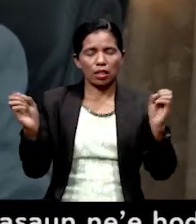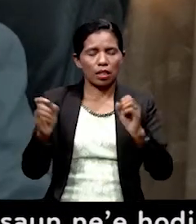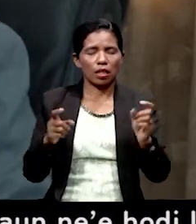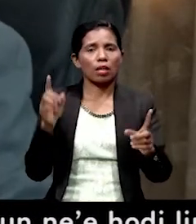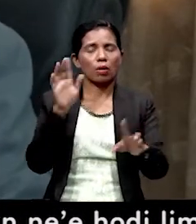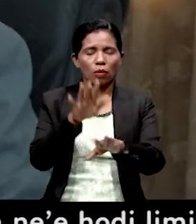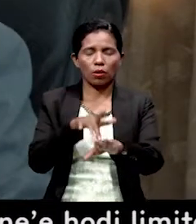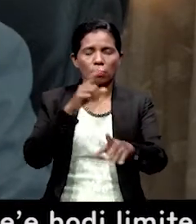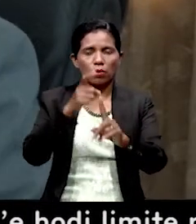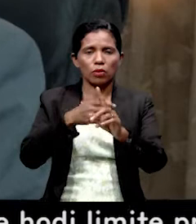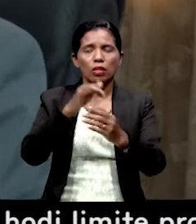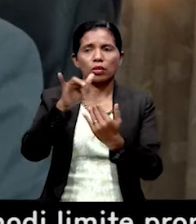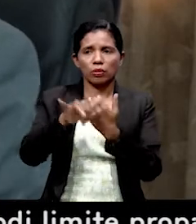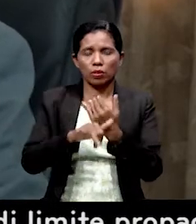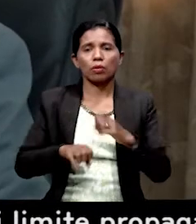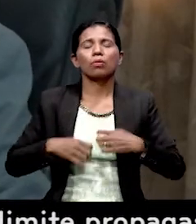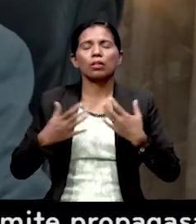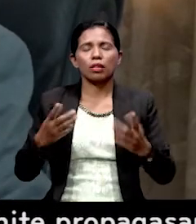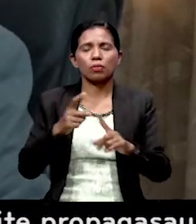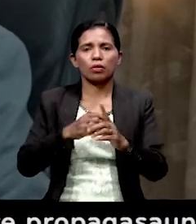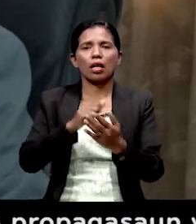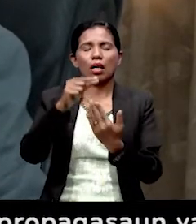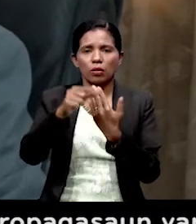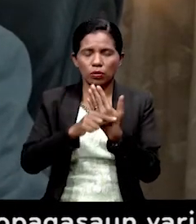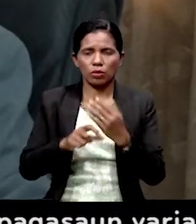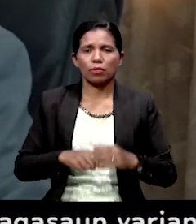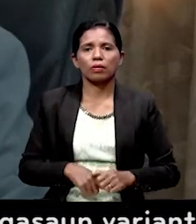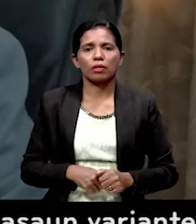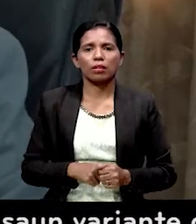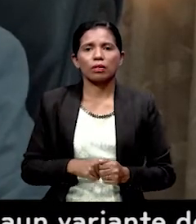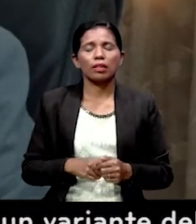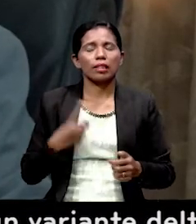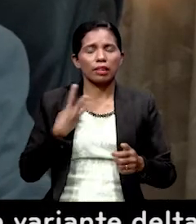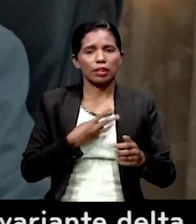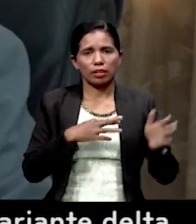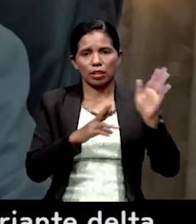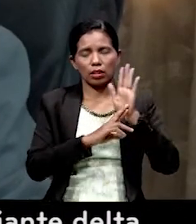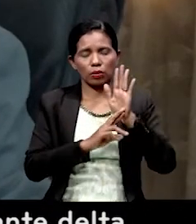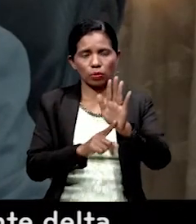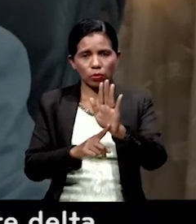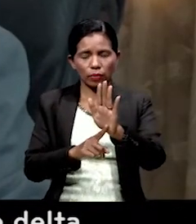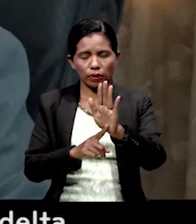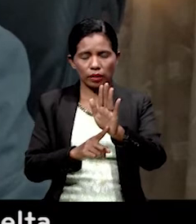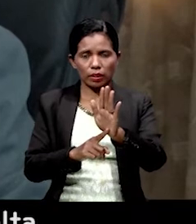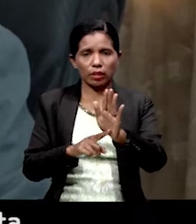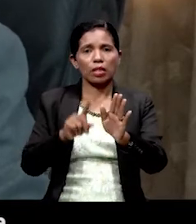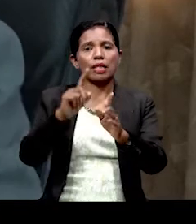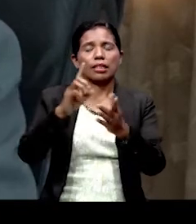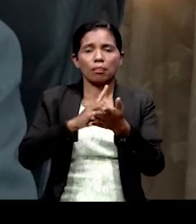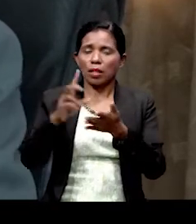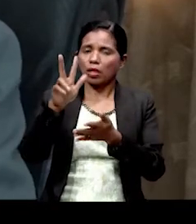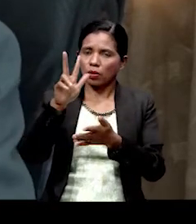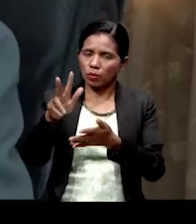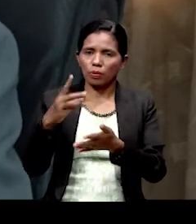dani. Agora, se pergunta ainda mais, onde está o fulan agosto, a maneira que o cara explica, né, que atac fulan agosto, isso se publica a terceira semana, fulan setembro, mas que foi antena,